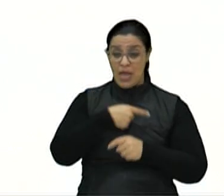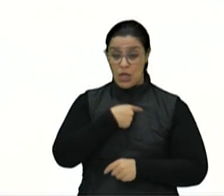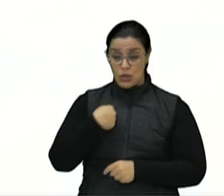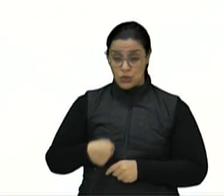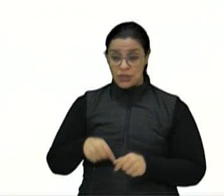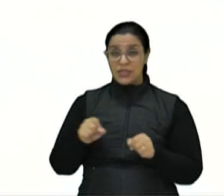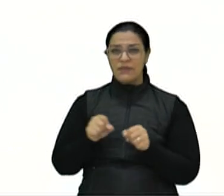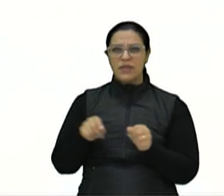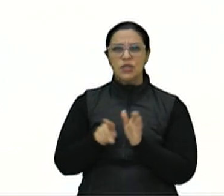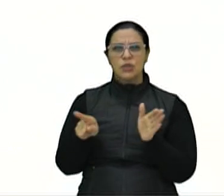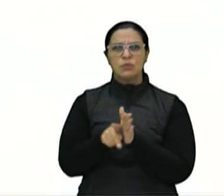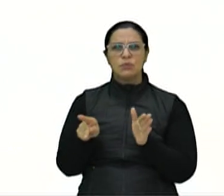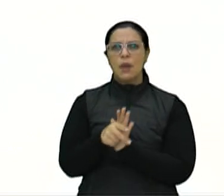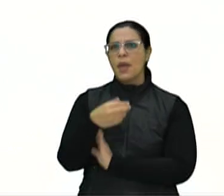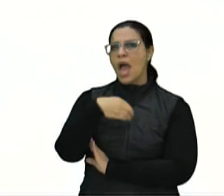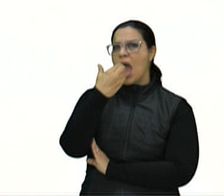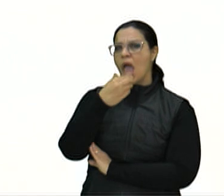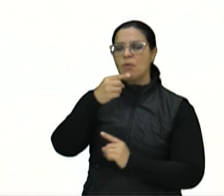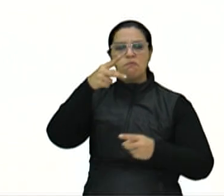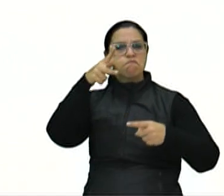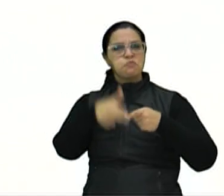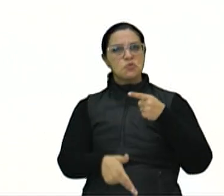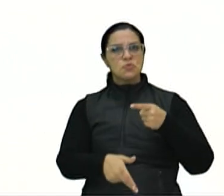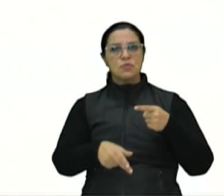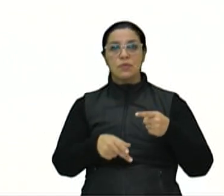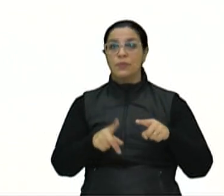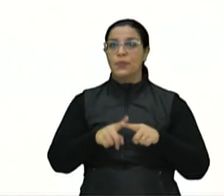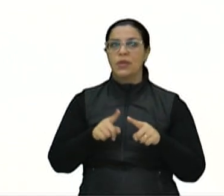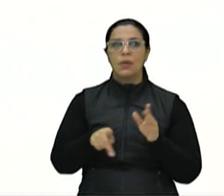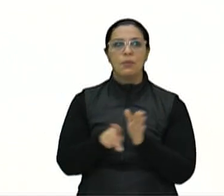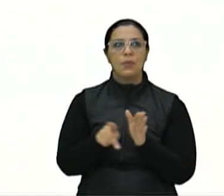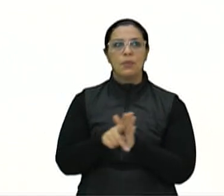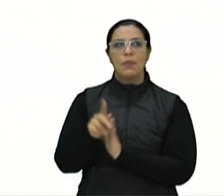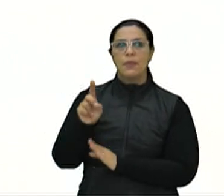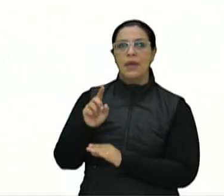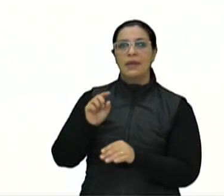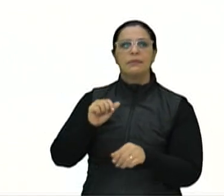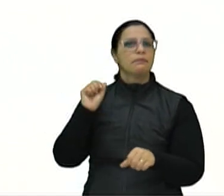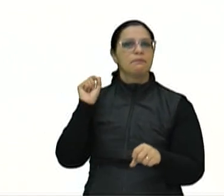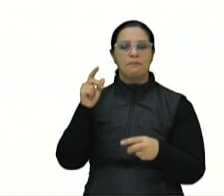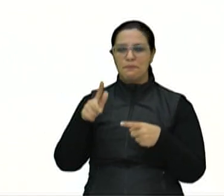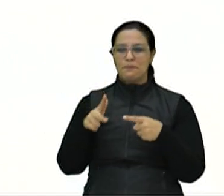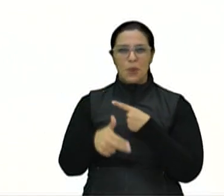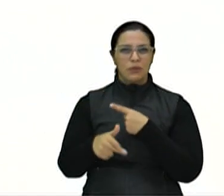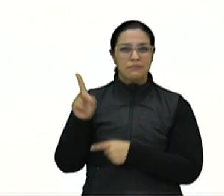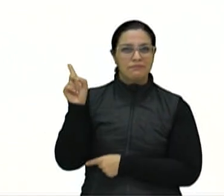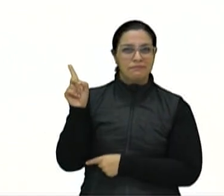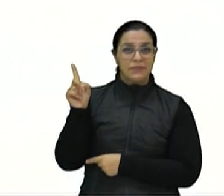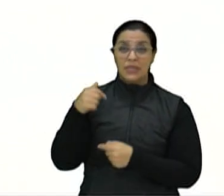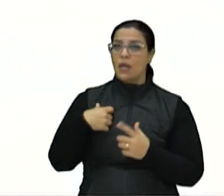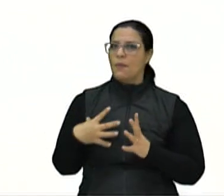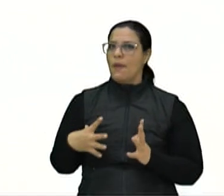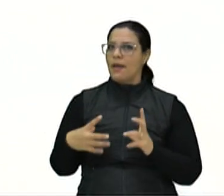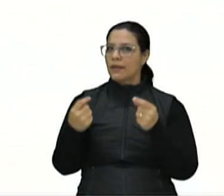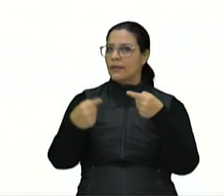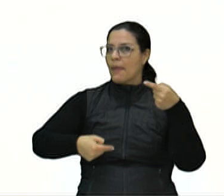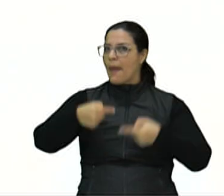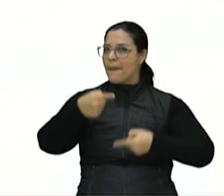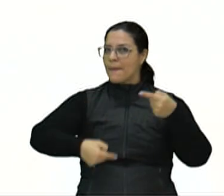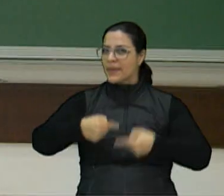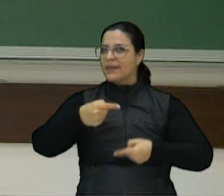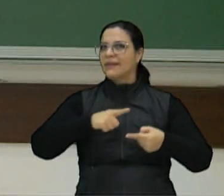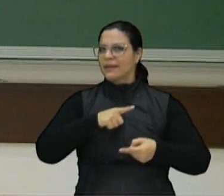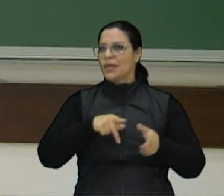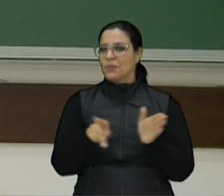organizam boicote à Apple após bloqueio da Huawei nos Estados Unidos. Existe uma briga muito grande, você sabe que é